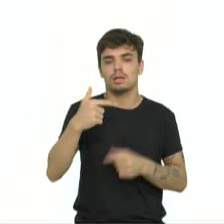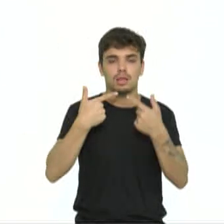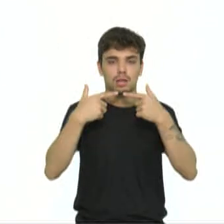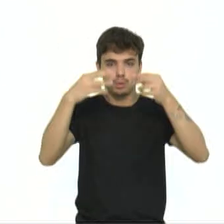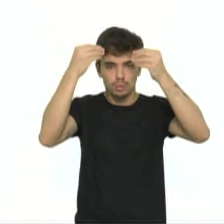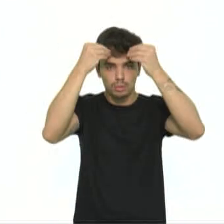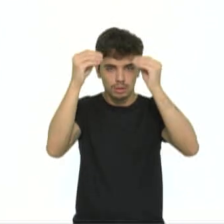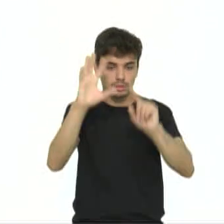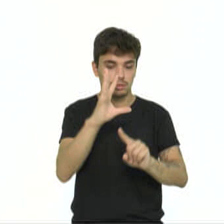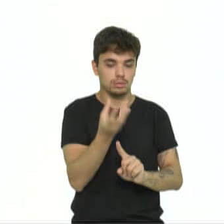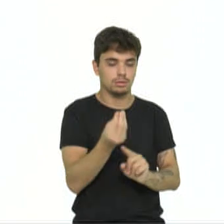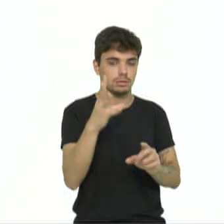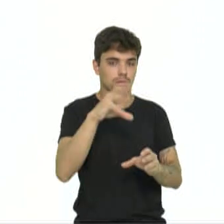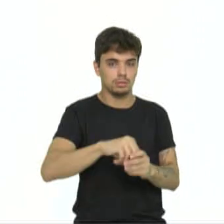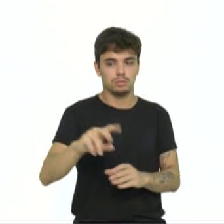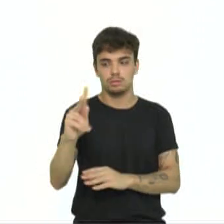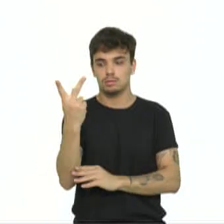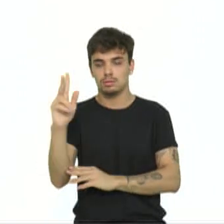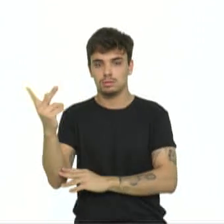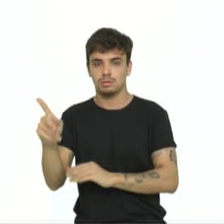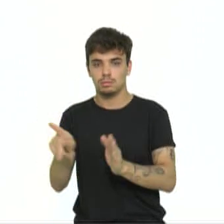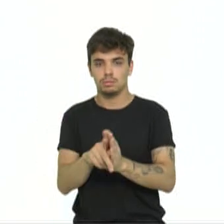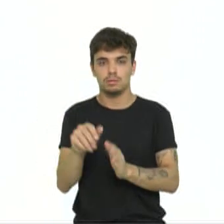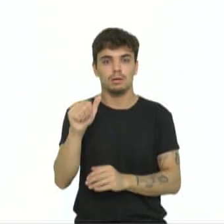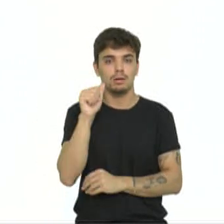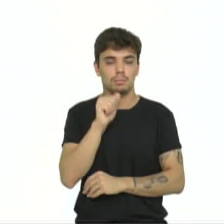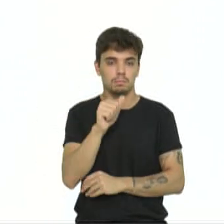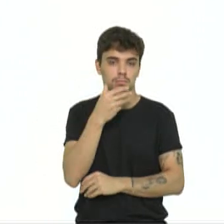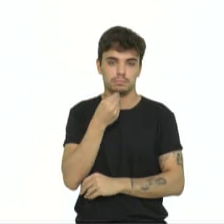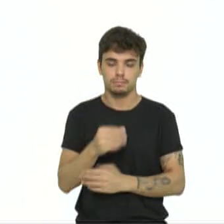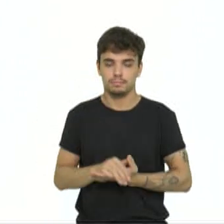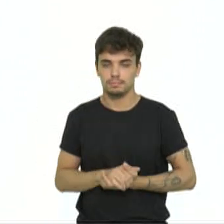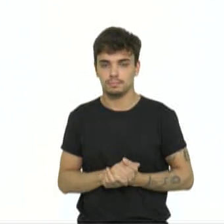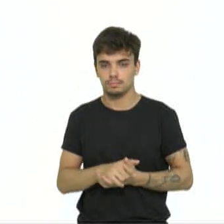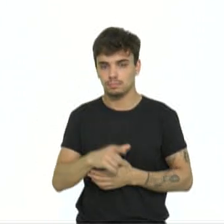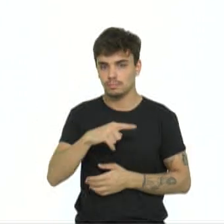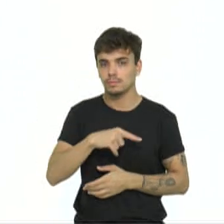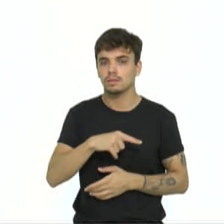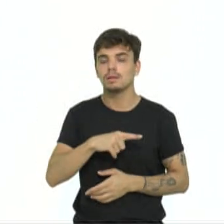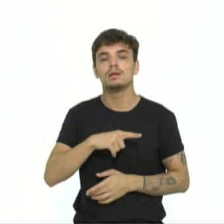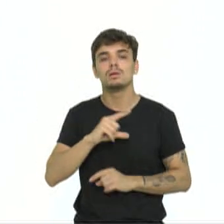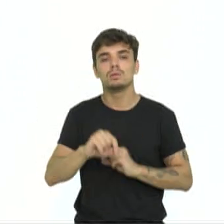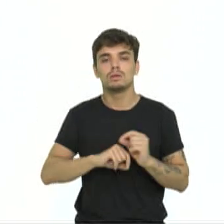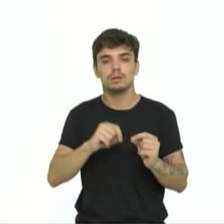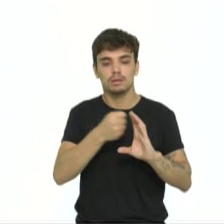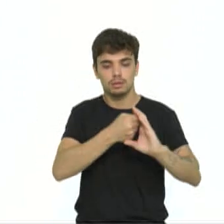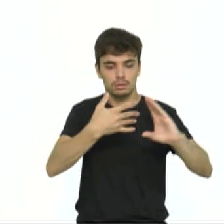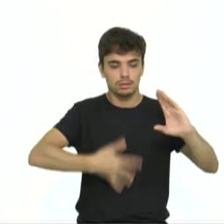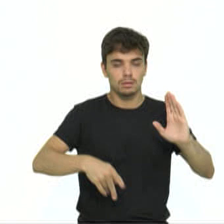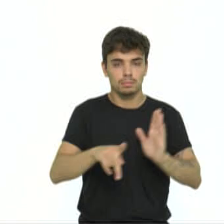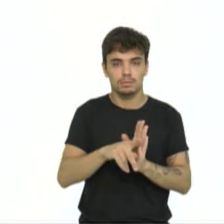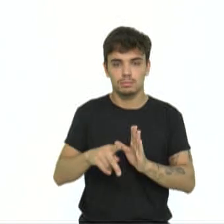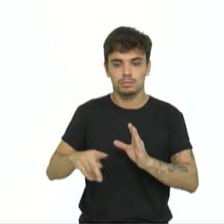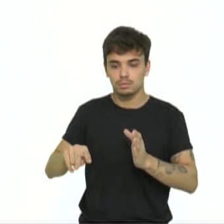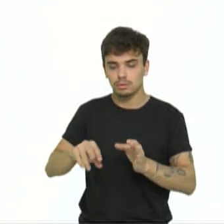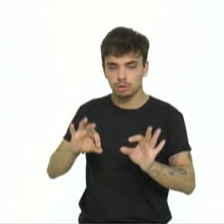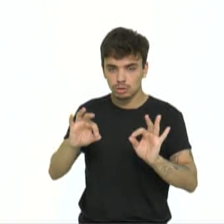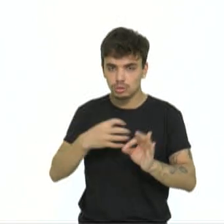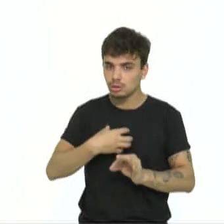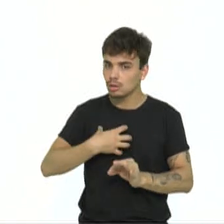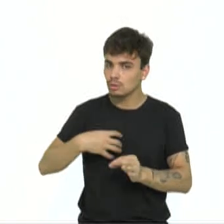do hip hop praticada pelos b-boys e b-girls. Possui a característica da performance do grupo